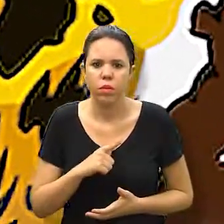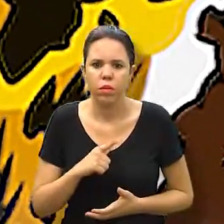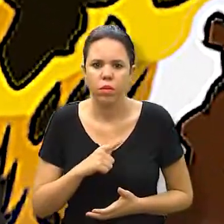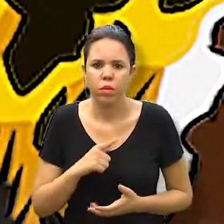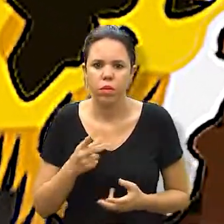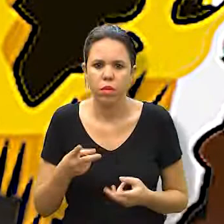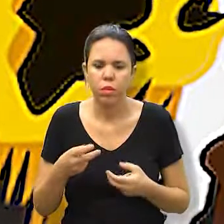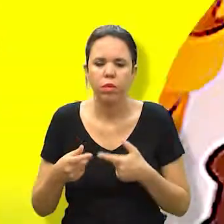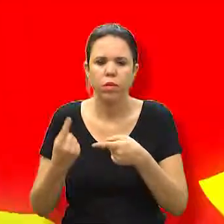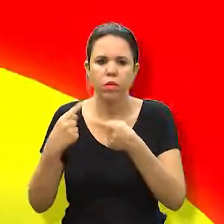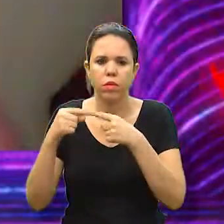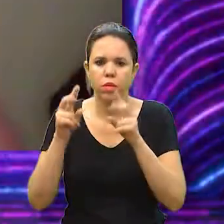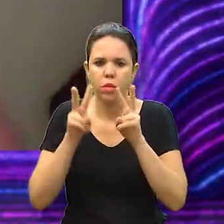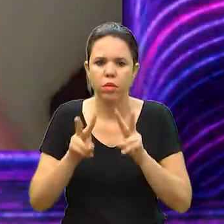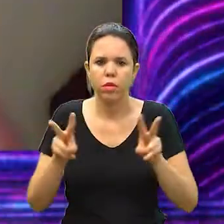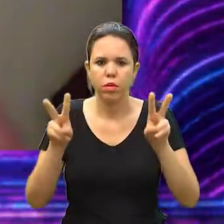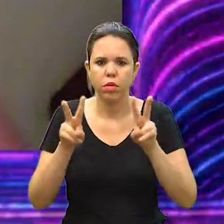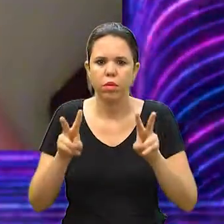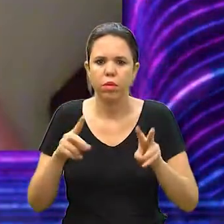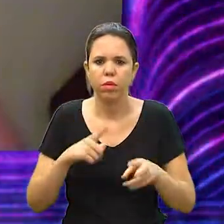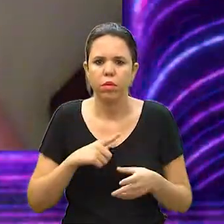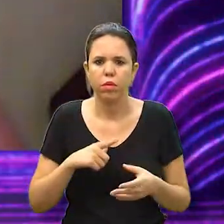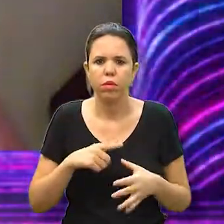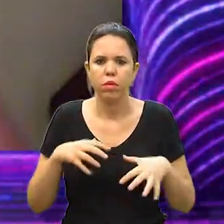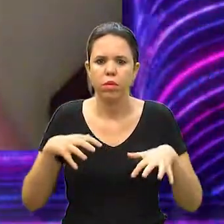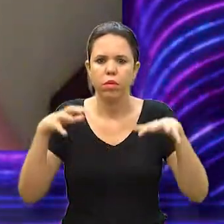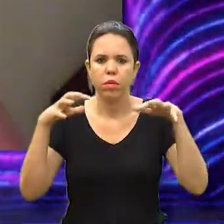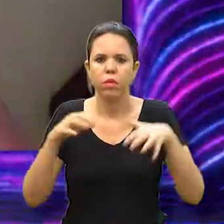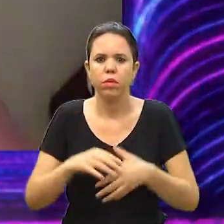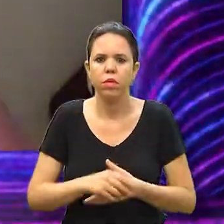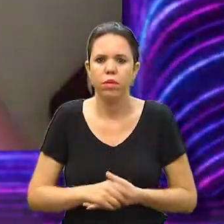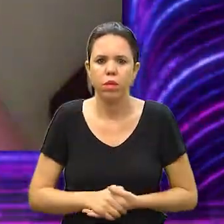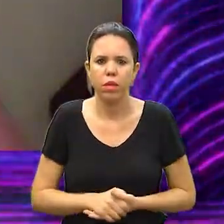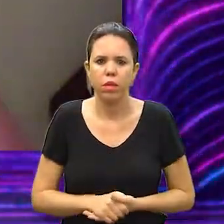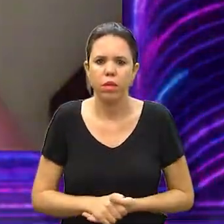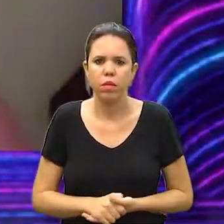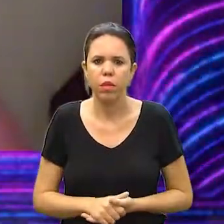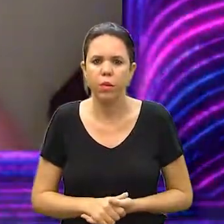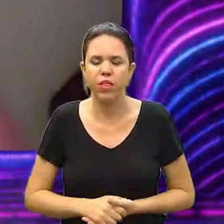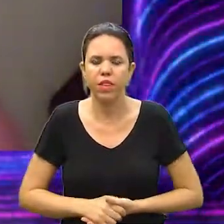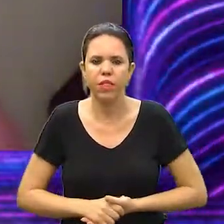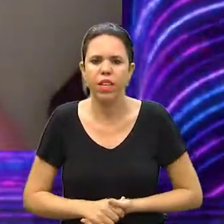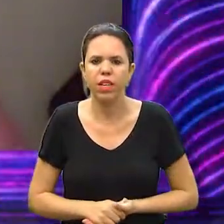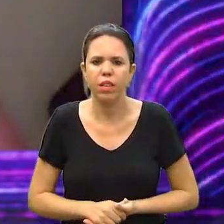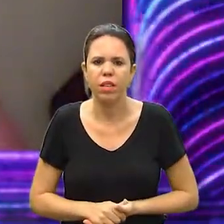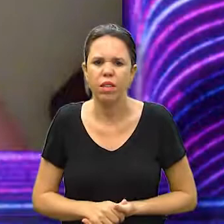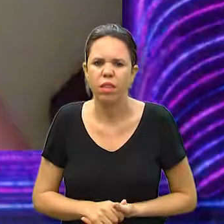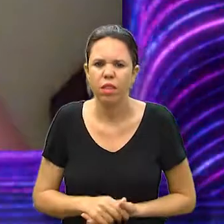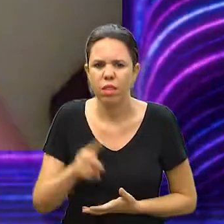assim, um repertório muito visual de filmes de terror. Depois para o quadrinho, os nossos